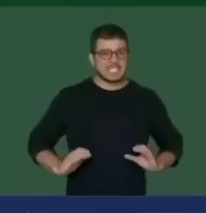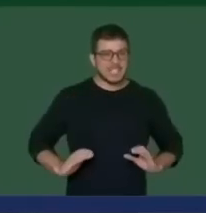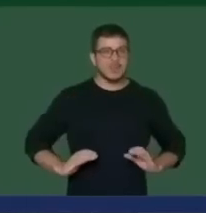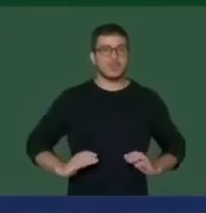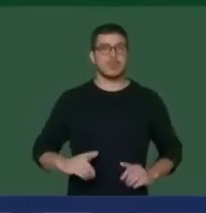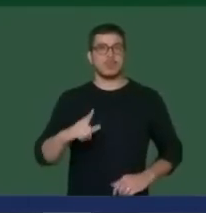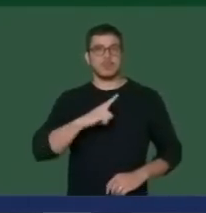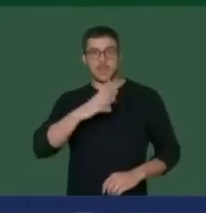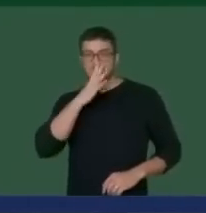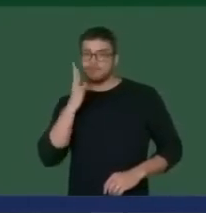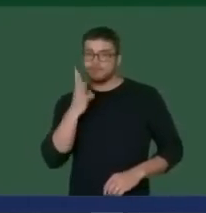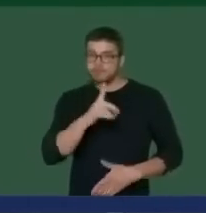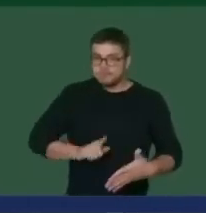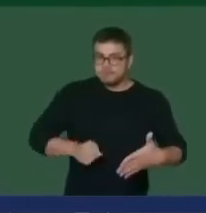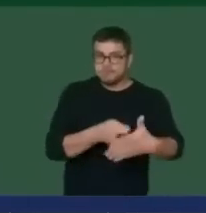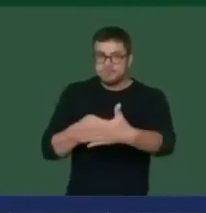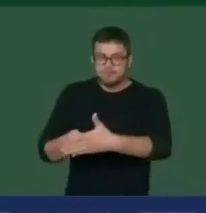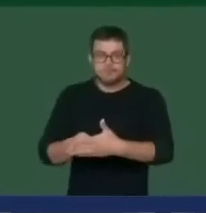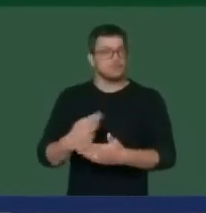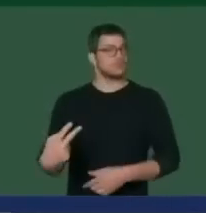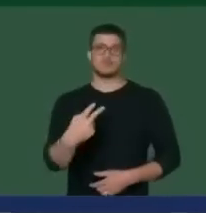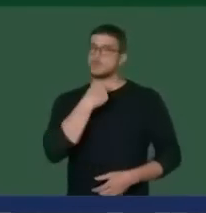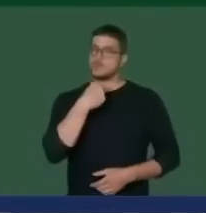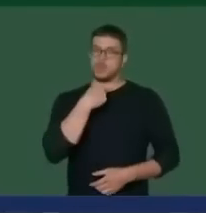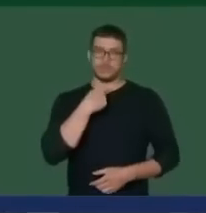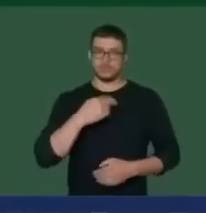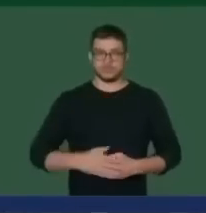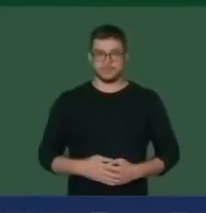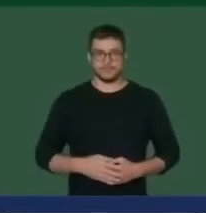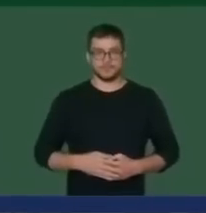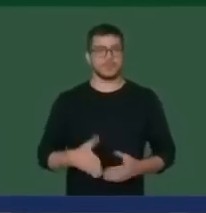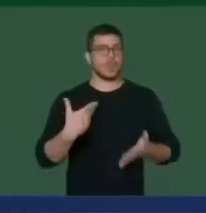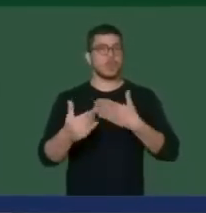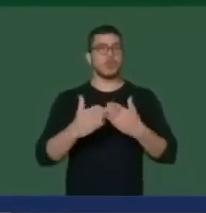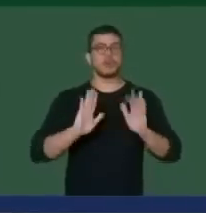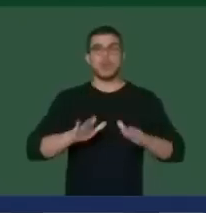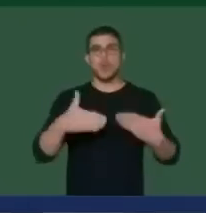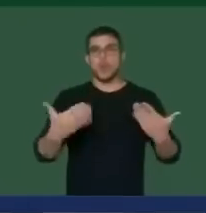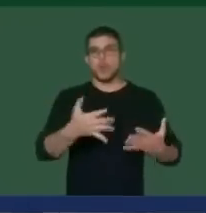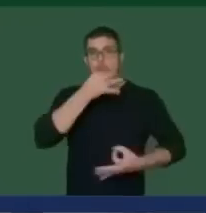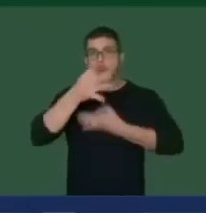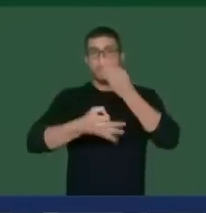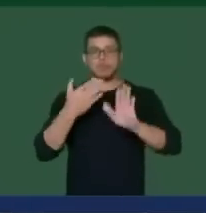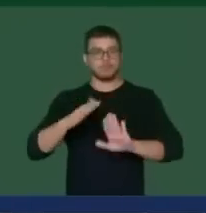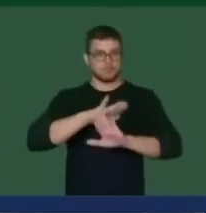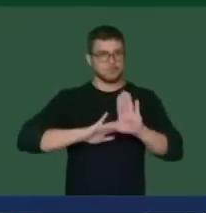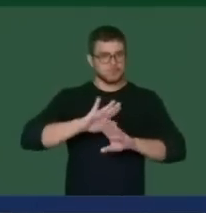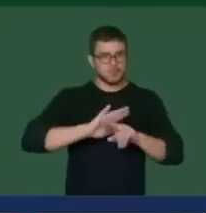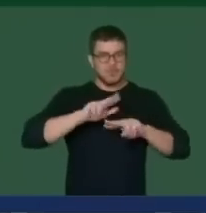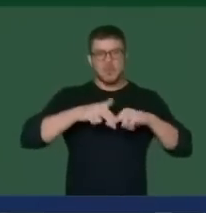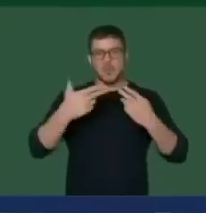nem virtualmente, por radicais, seja qual for a sua vertente ideológica, apenas por divergência de